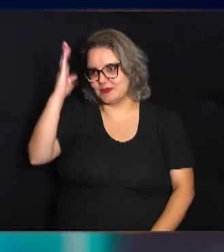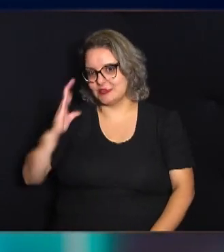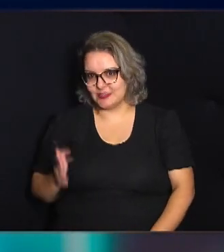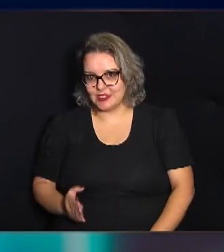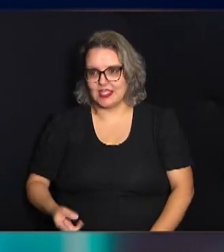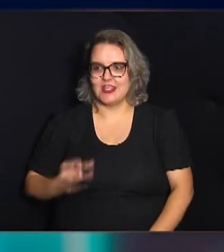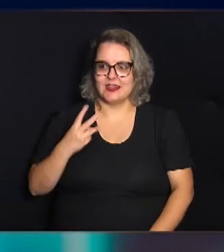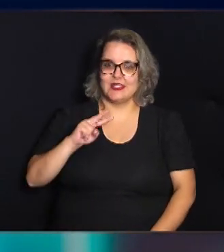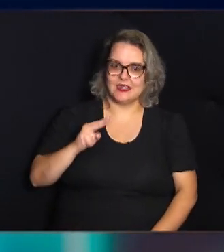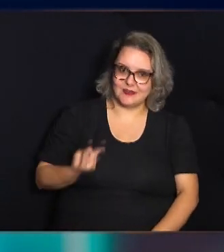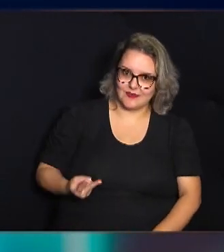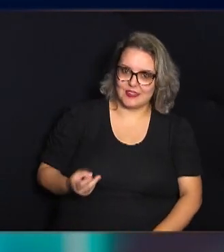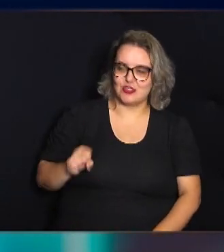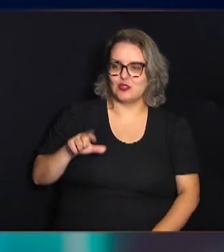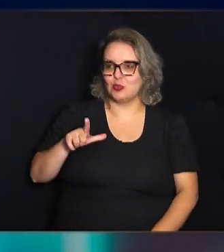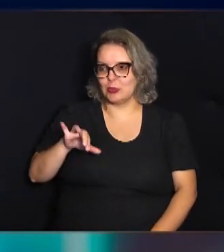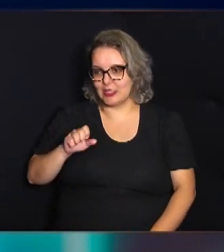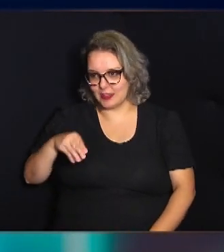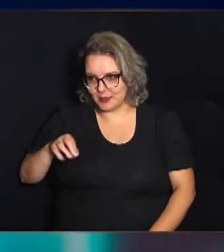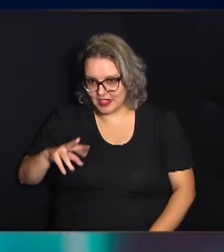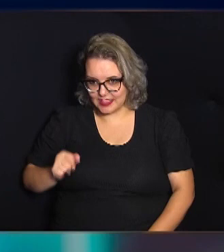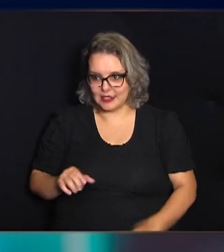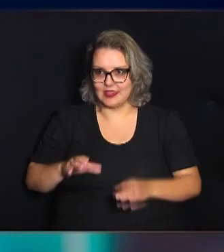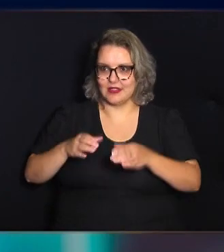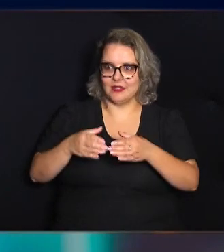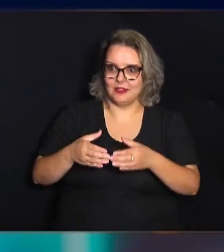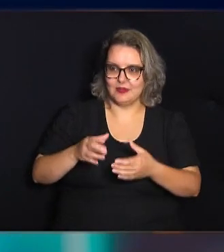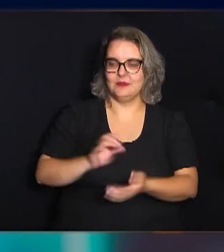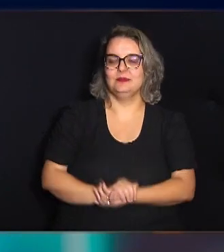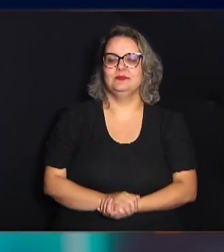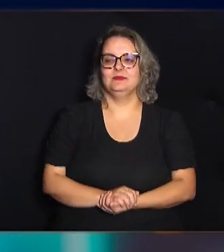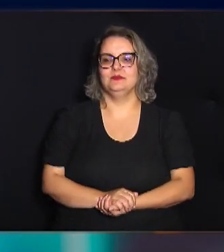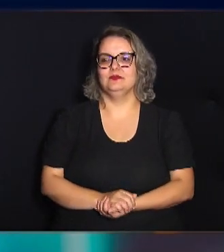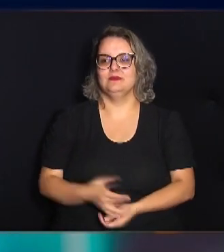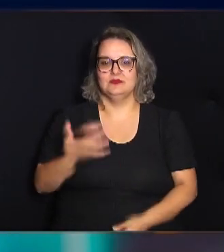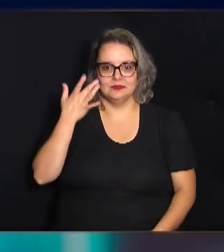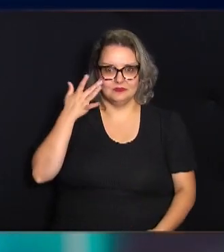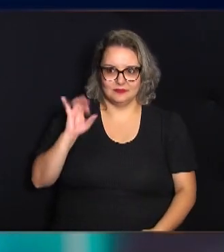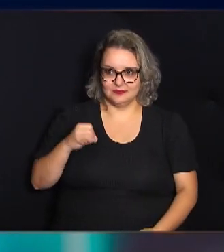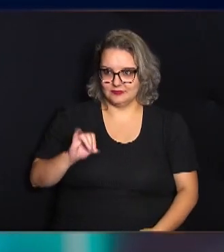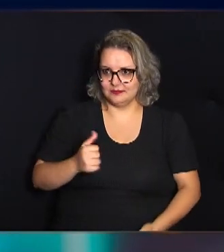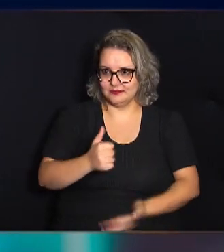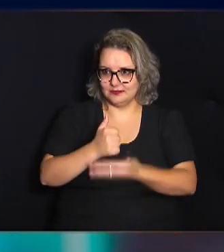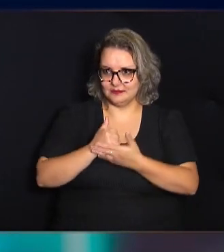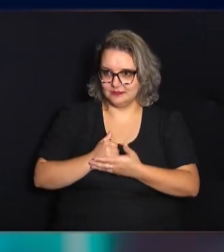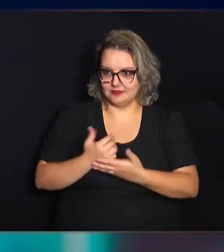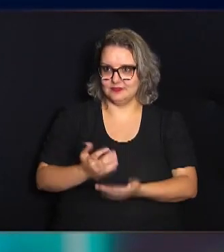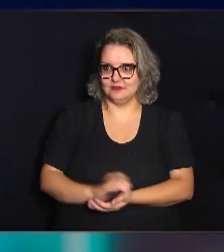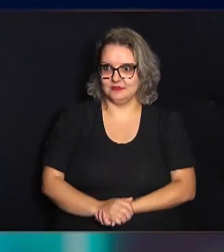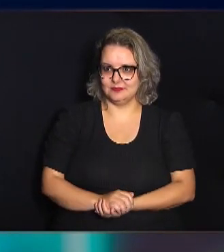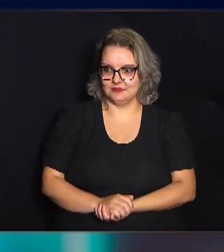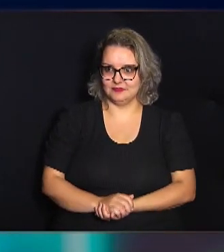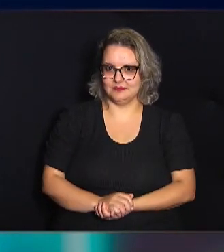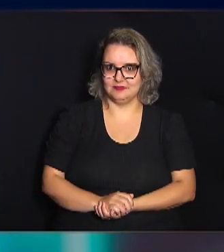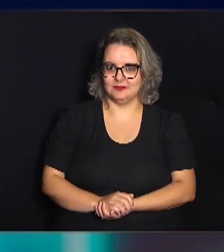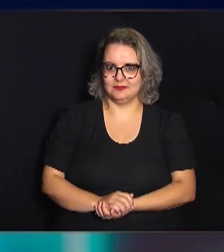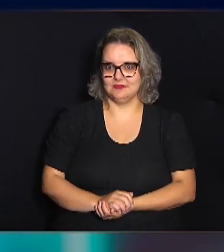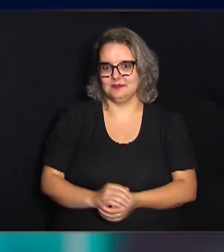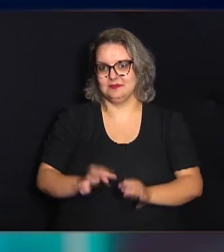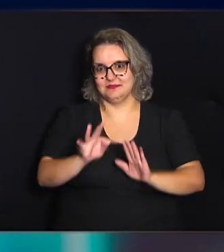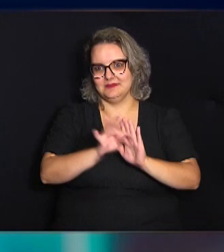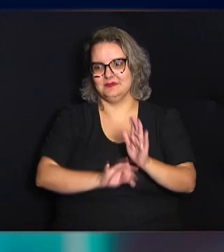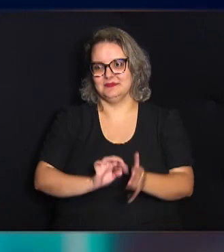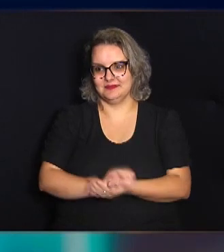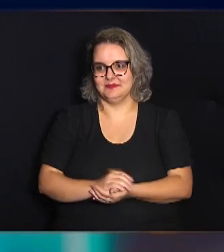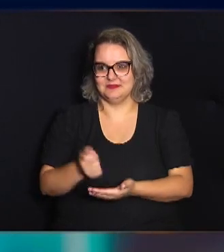tricampeão sul-americano com a equipe No Limites. Não sei se já teve algum título entre o texto aqui que a gente escreveu